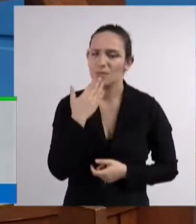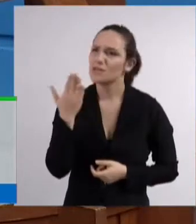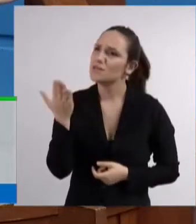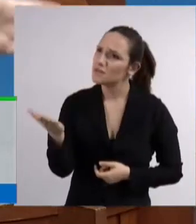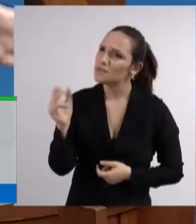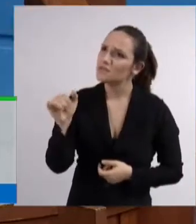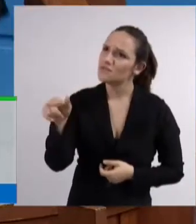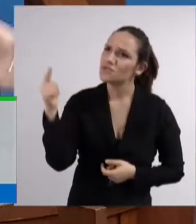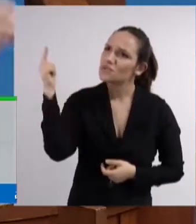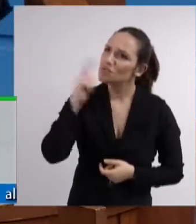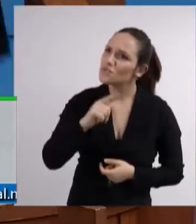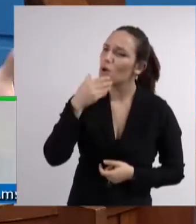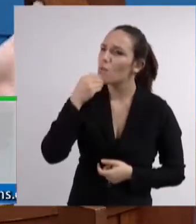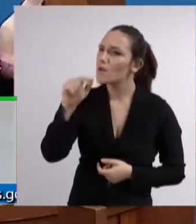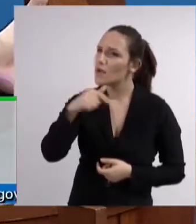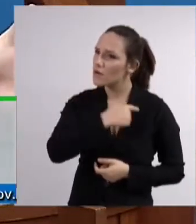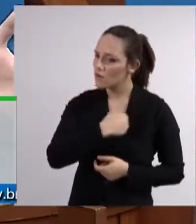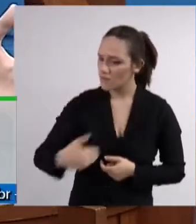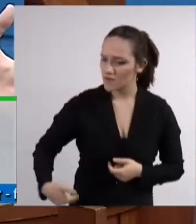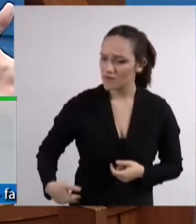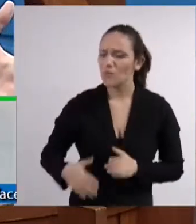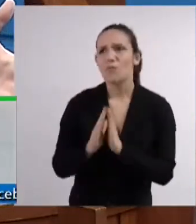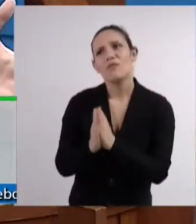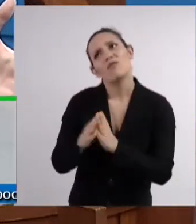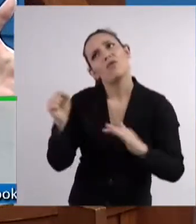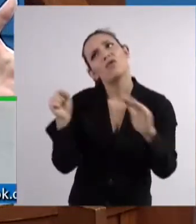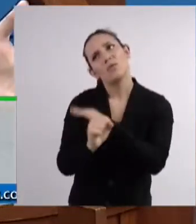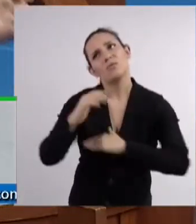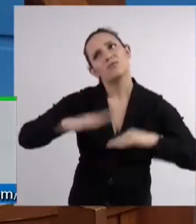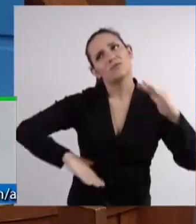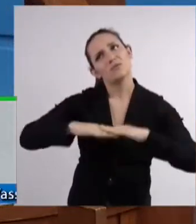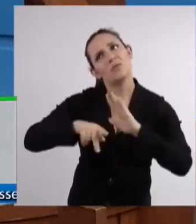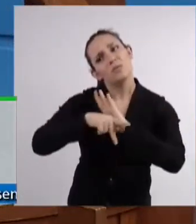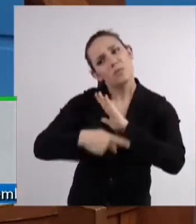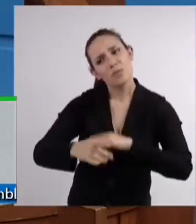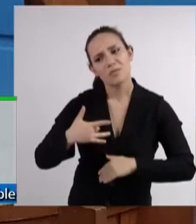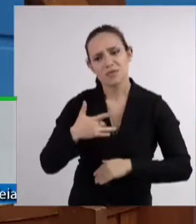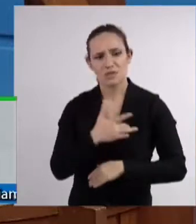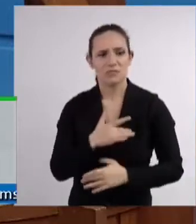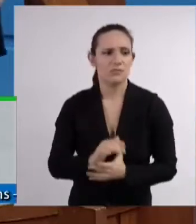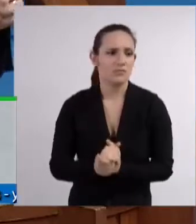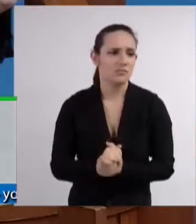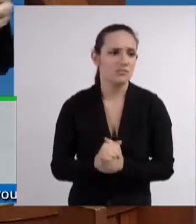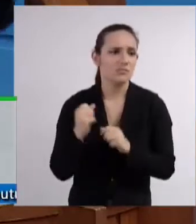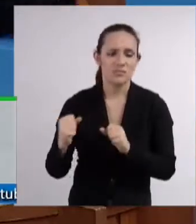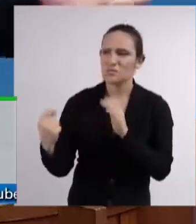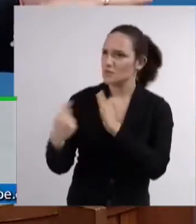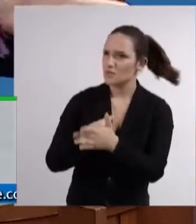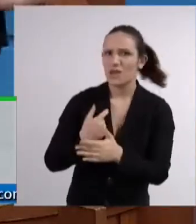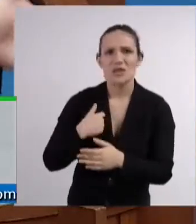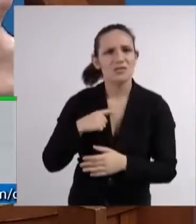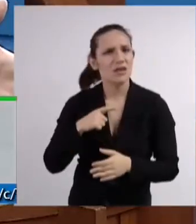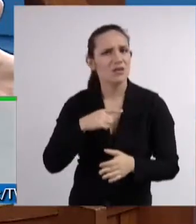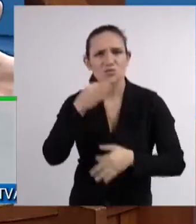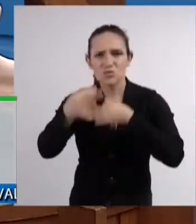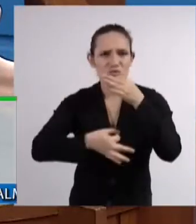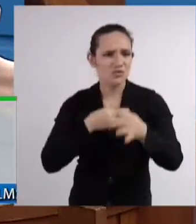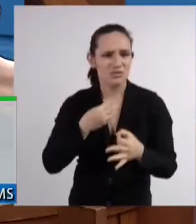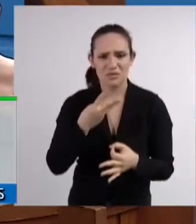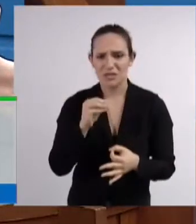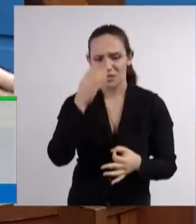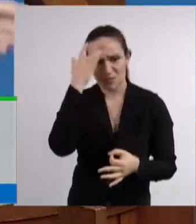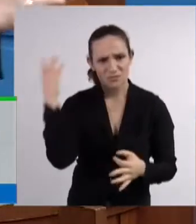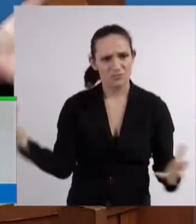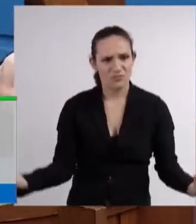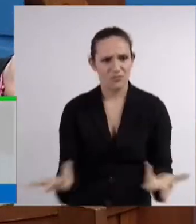na pasta da saúde, coloca uma pessoa que entenda de saúde. Se precisar, pode até me perguntar, eu vou indicar 30 pessoas que entendem de